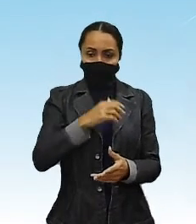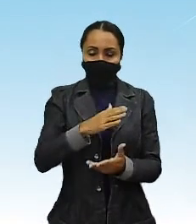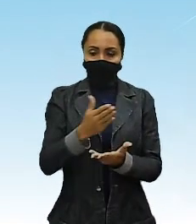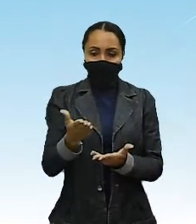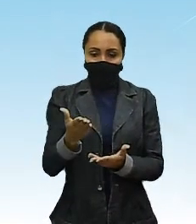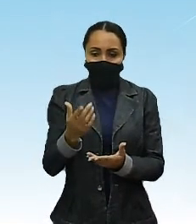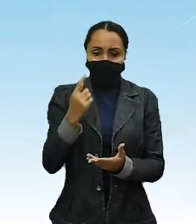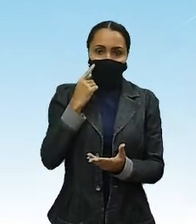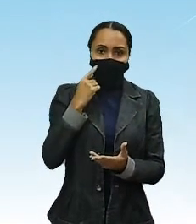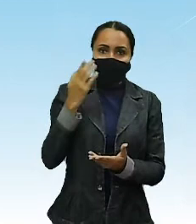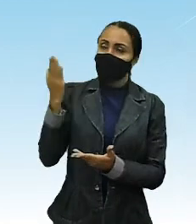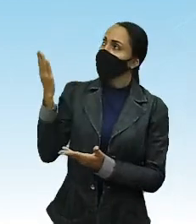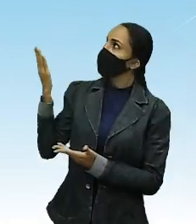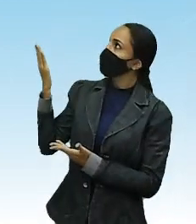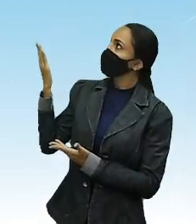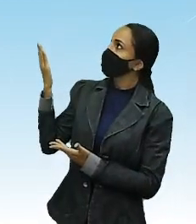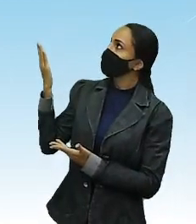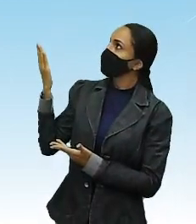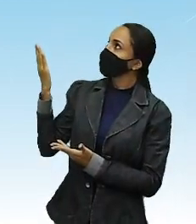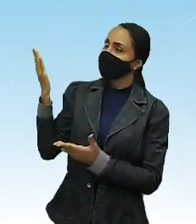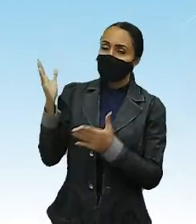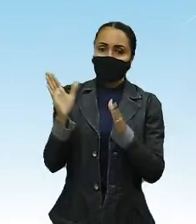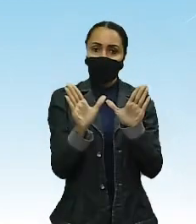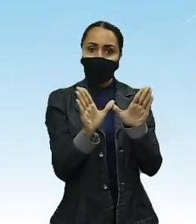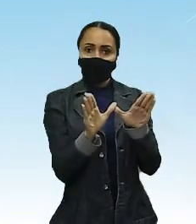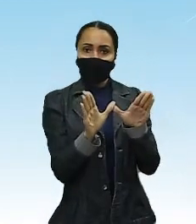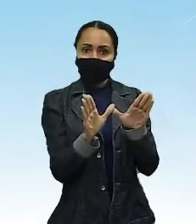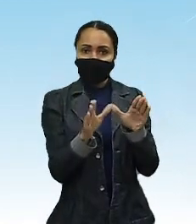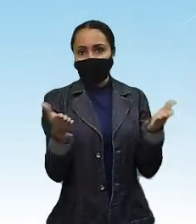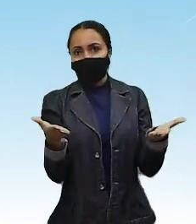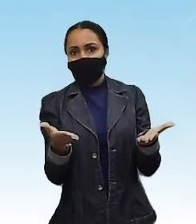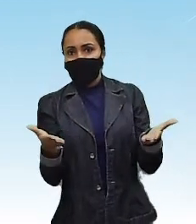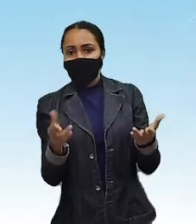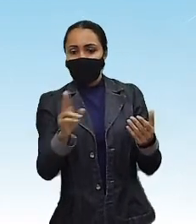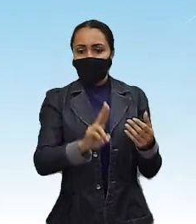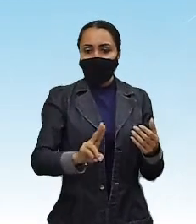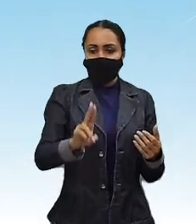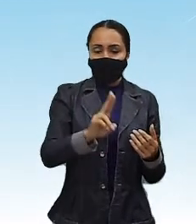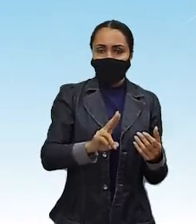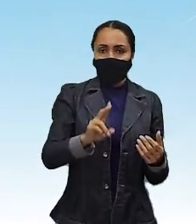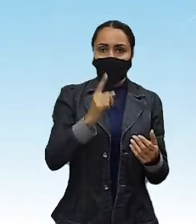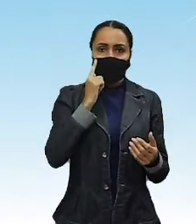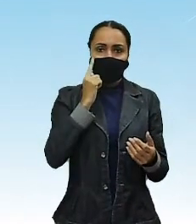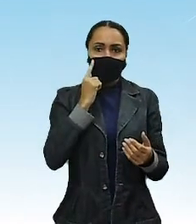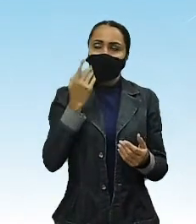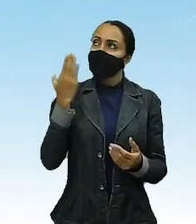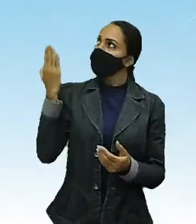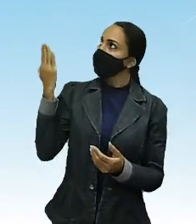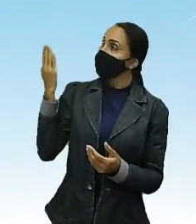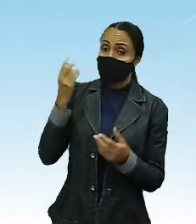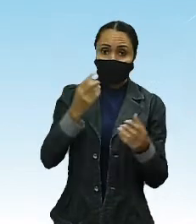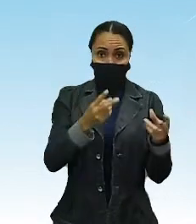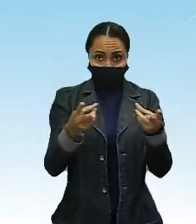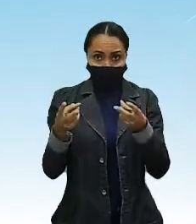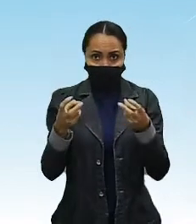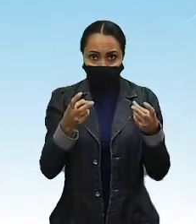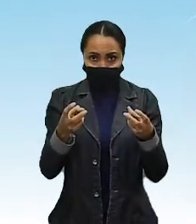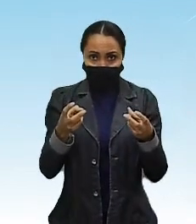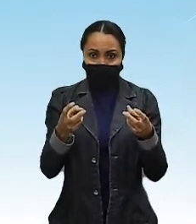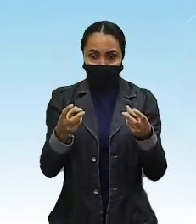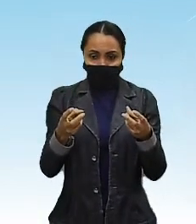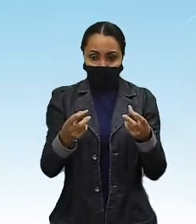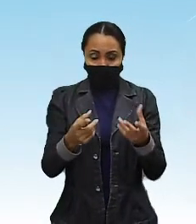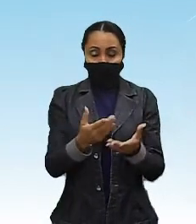Joaninha? Pronto, agora a gente vai fazer o eixo do plano cartesiano utilizando aí a imagem da borboleta. Percebeu como as imagens